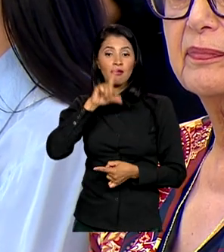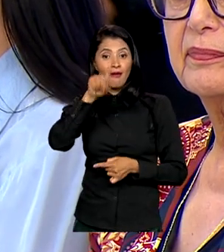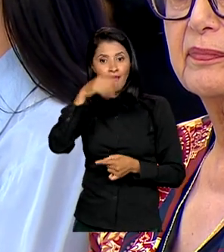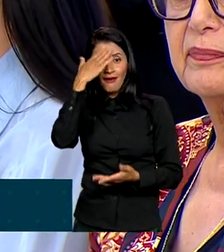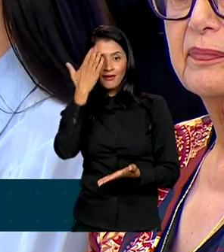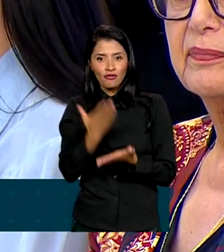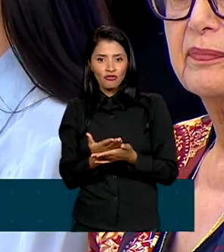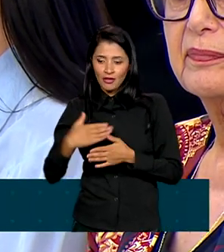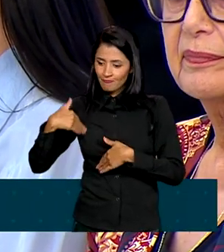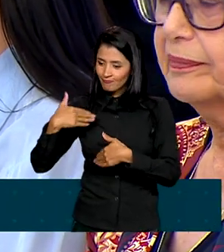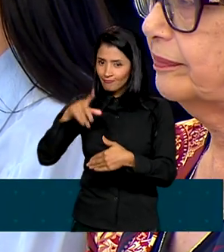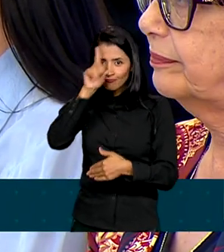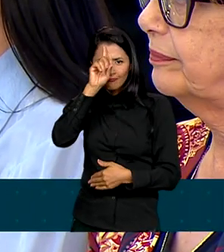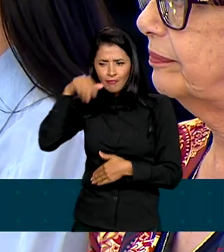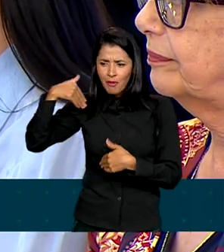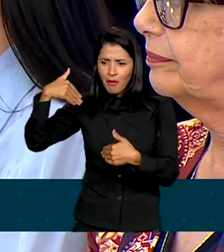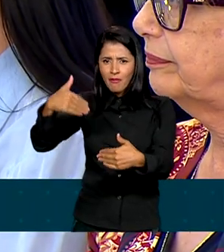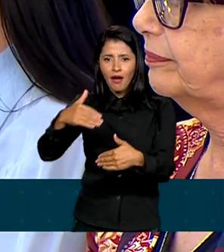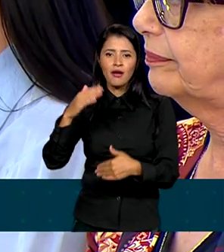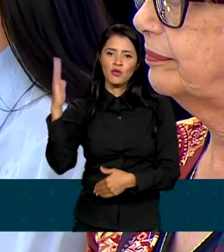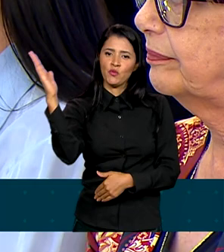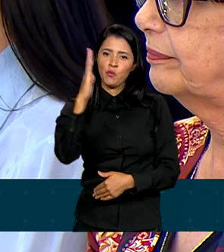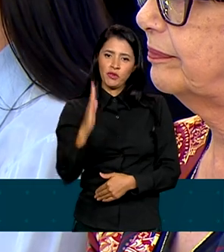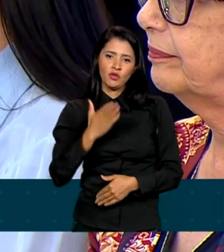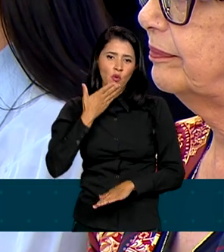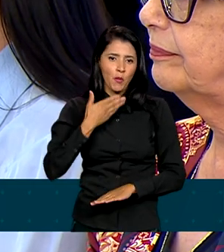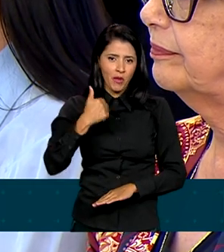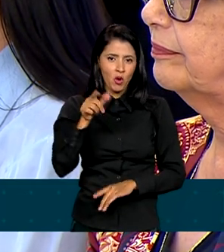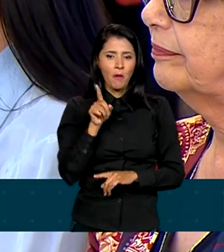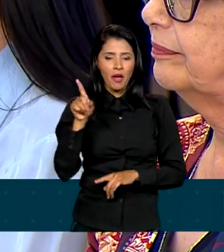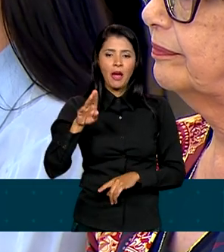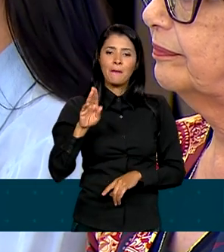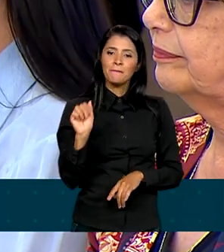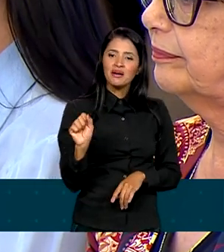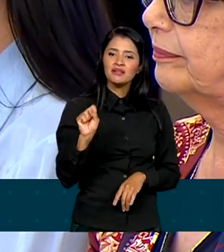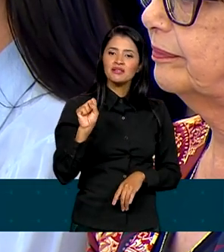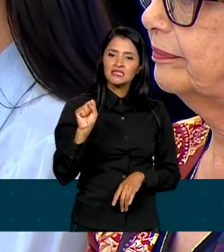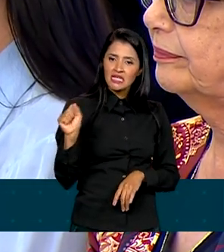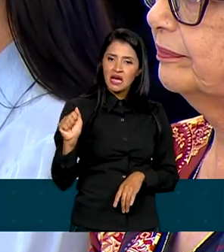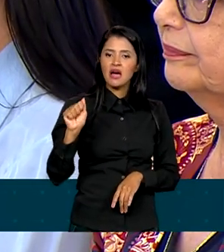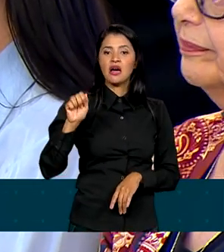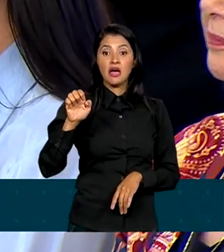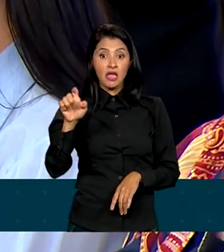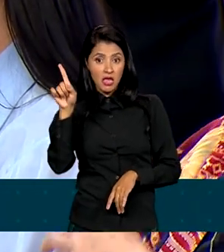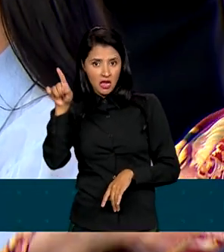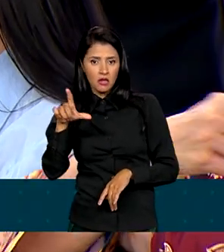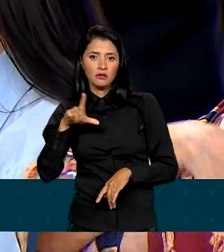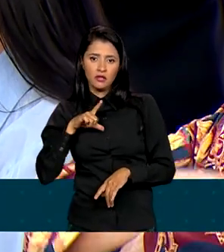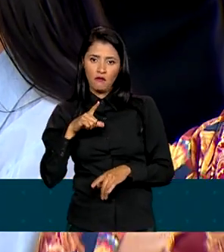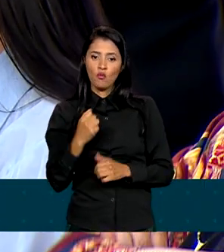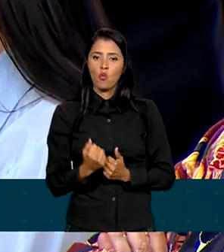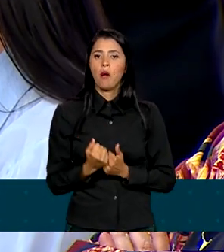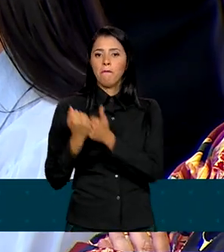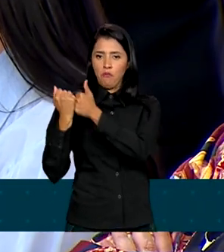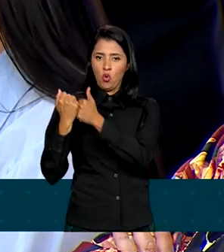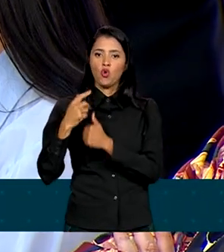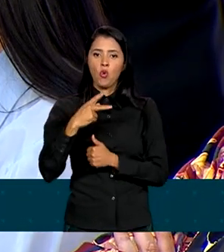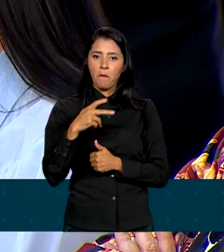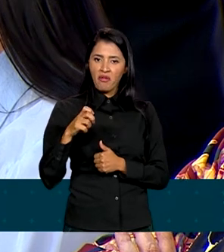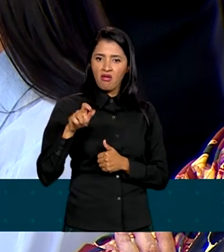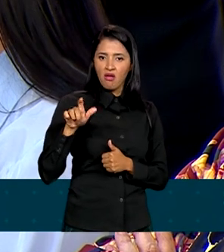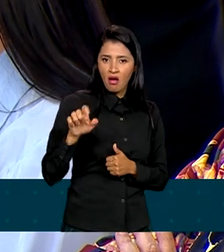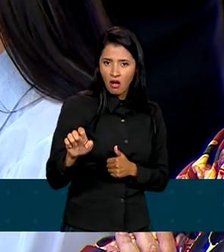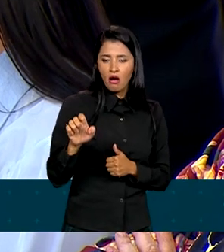acreditar cada dia em um país melhor. Lá em Banzaê, nós tivemos um apoio em relação ao PA. Anunciamos muitas